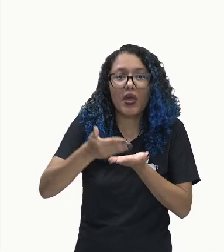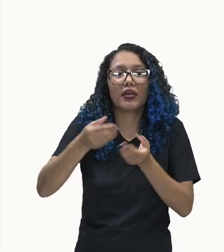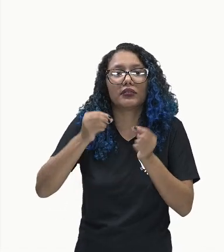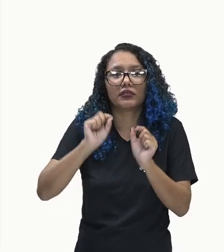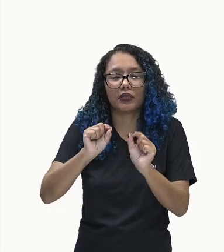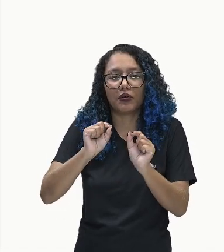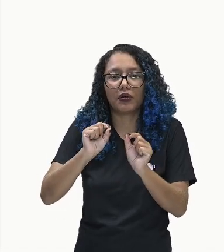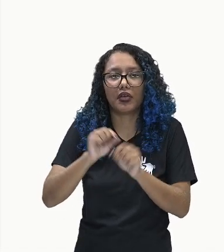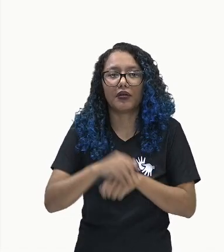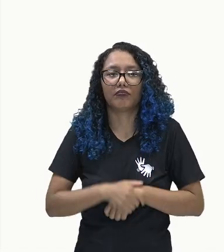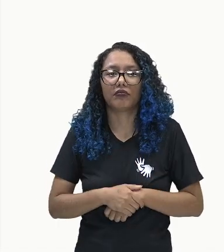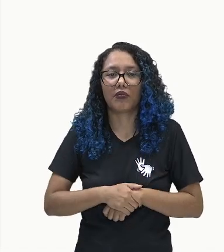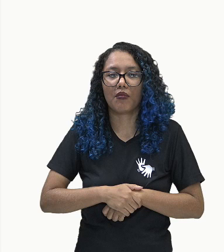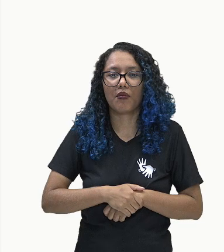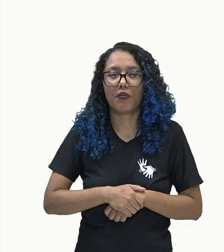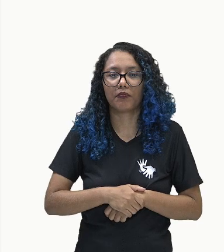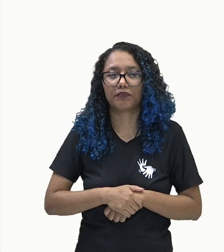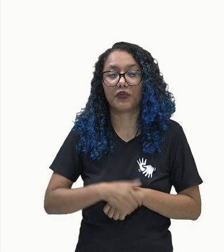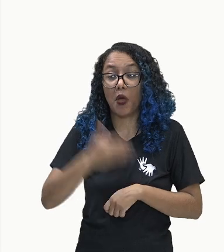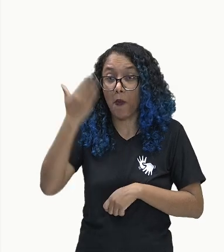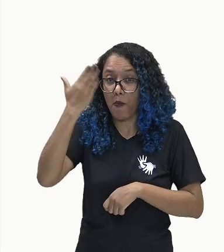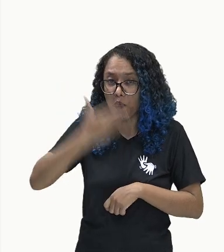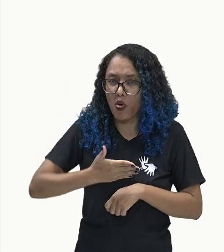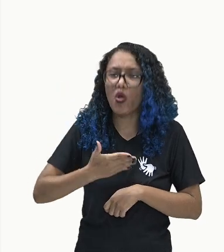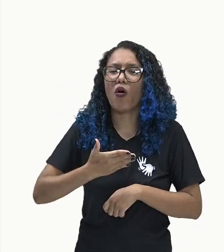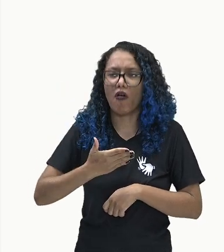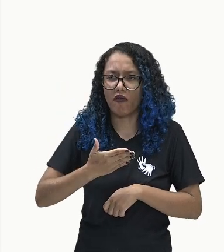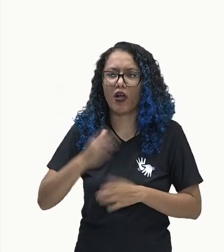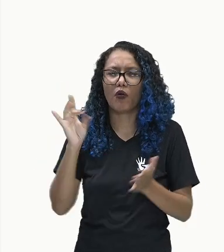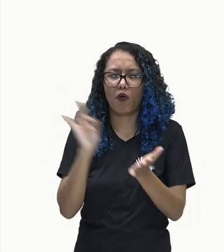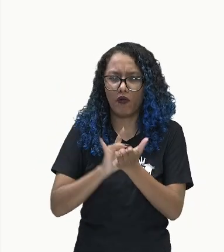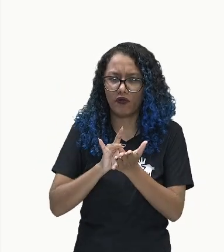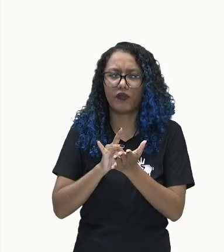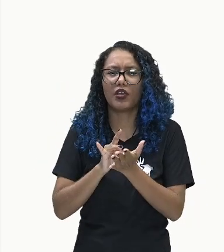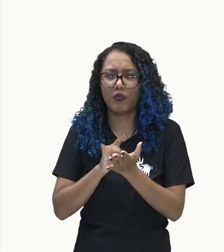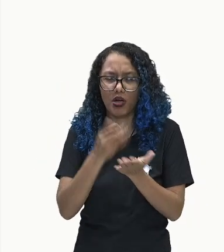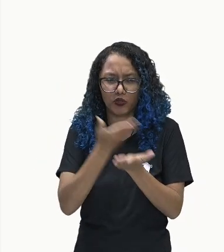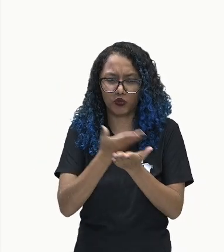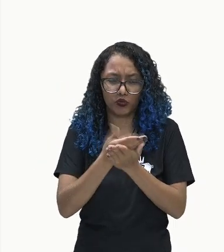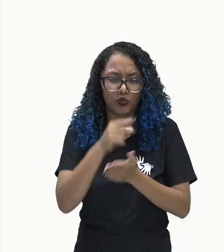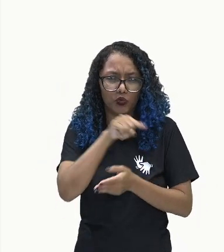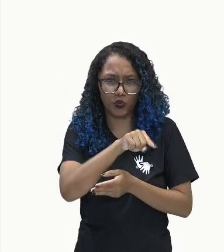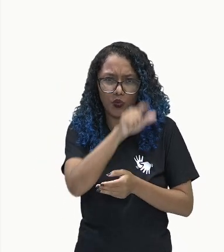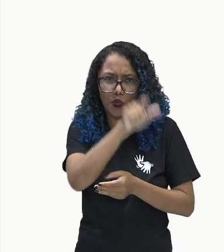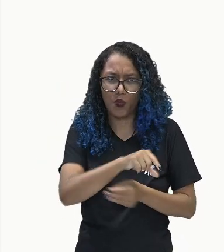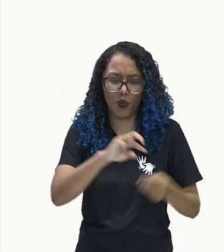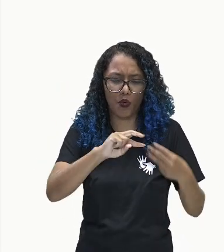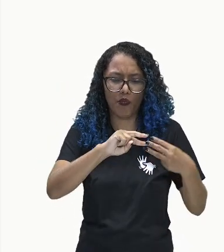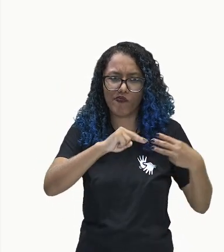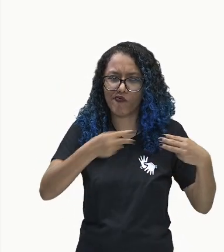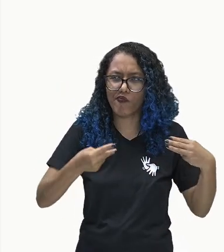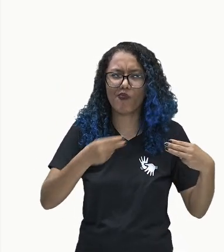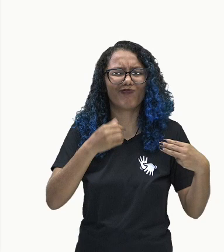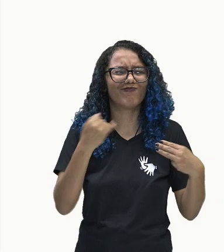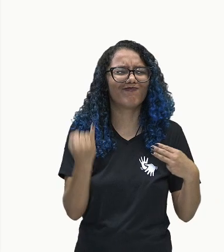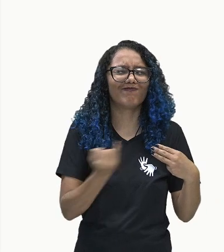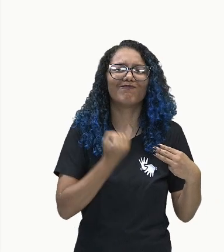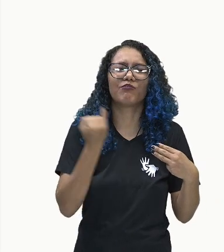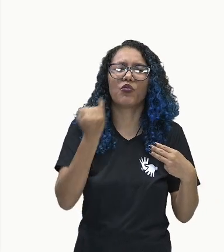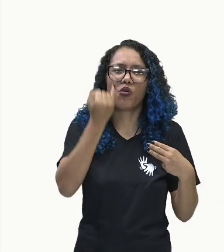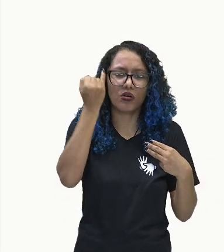reconhecimento, né, de que os estudos de Mendel foram muito importantes para se compreender